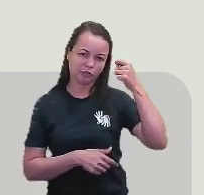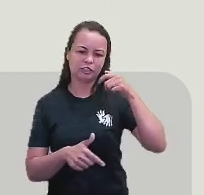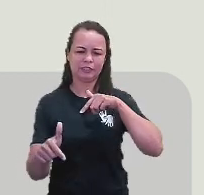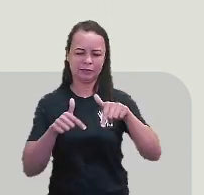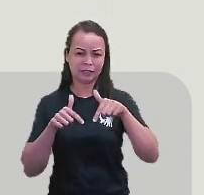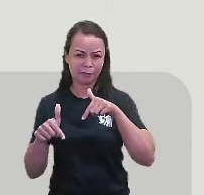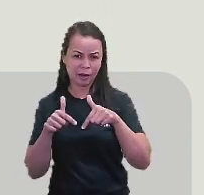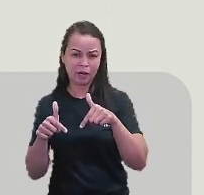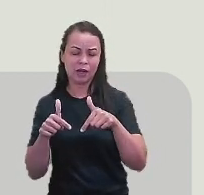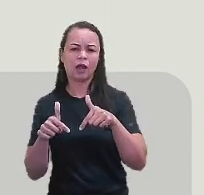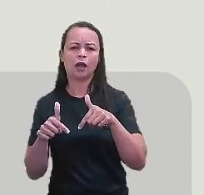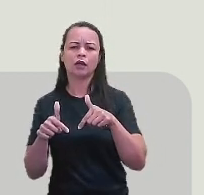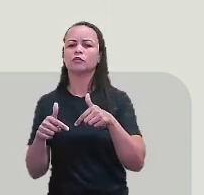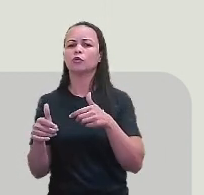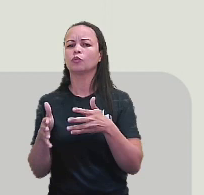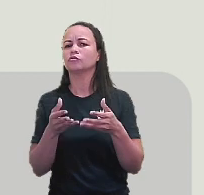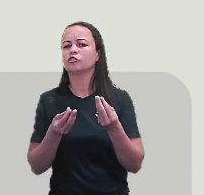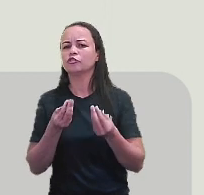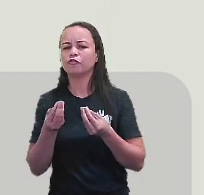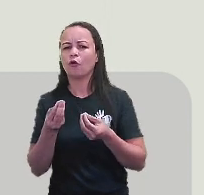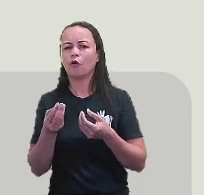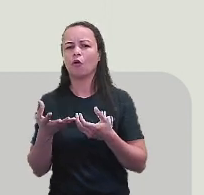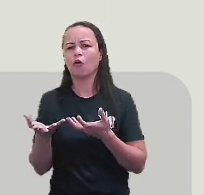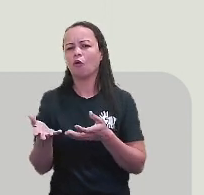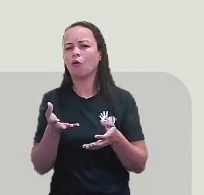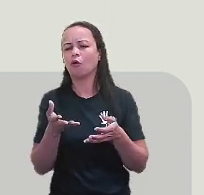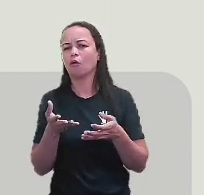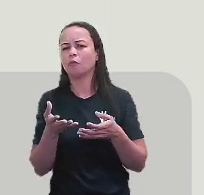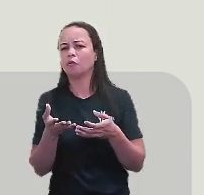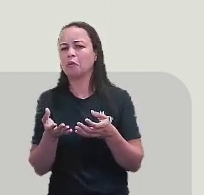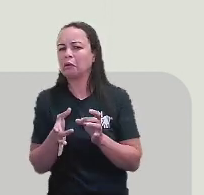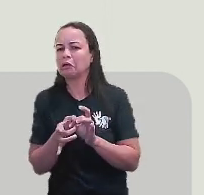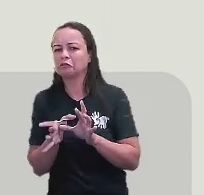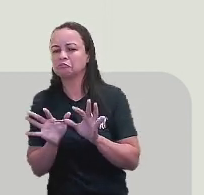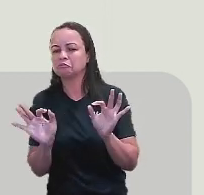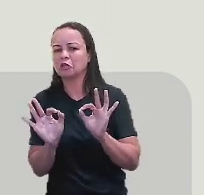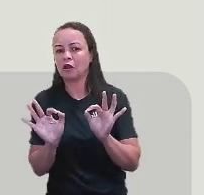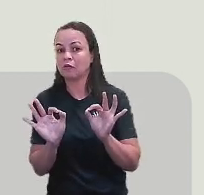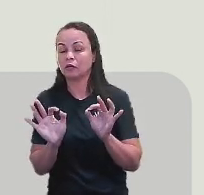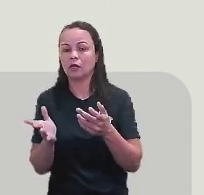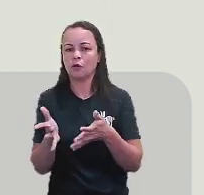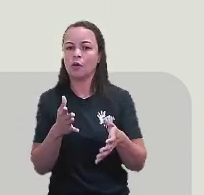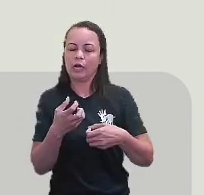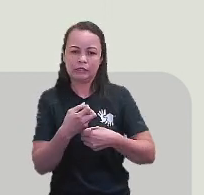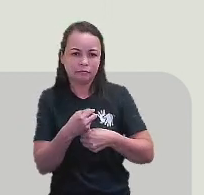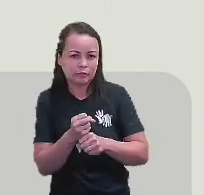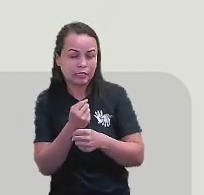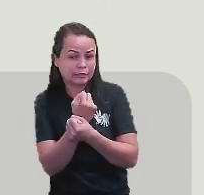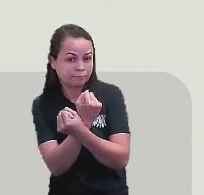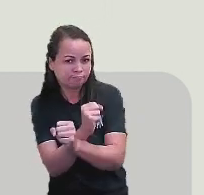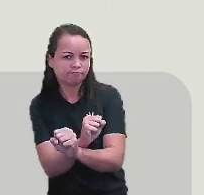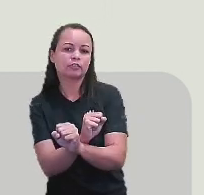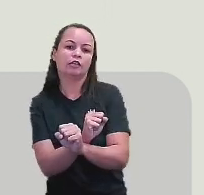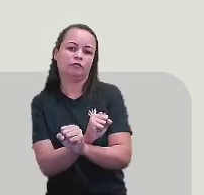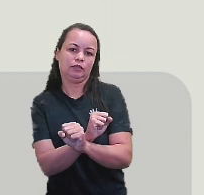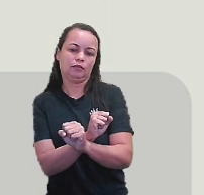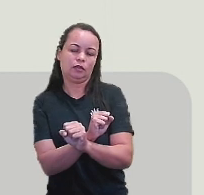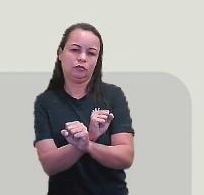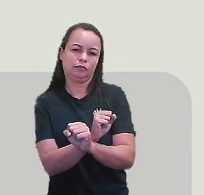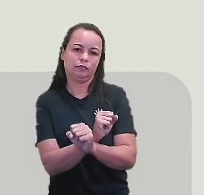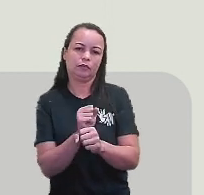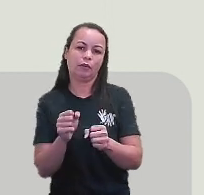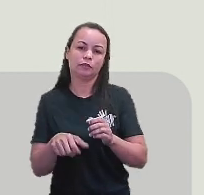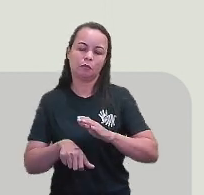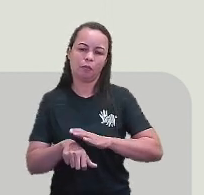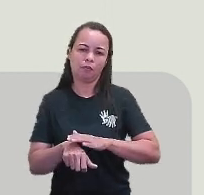país de forma... não de forma obrigatória, né? É aquele negócio, né? Vocês sabem, eram escravizados. Eles eram escravizados. A partir